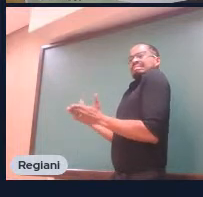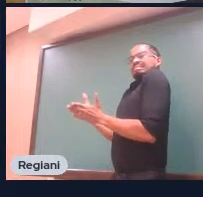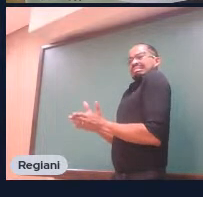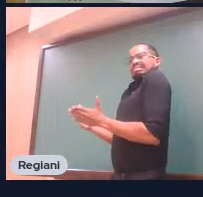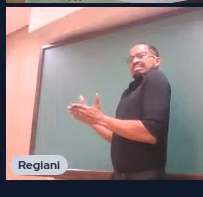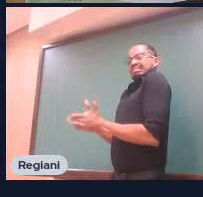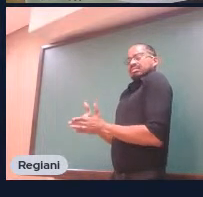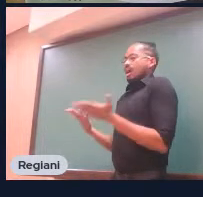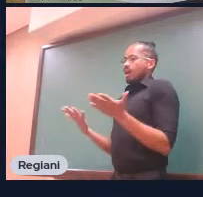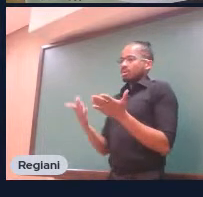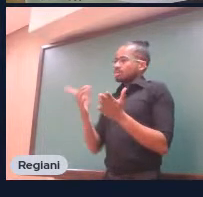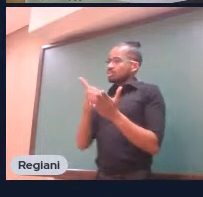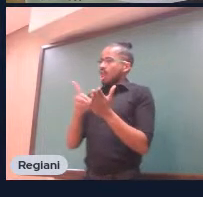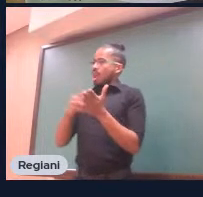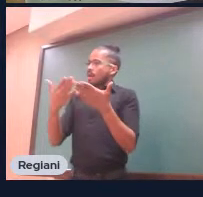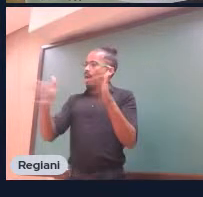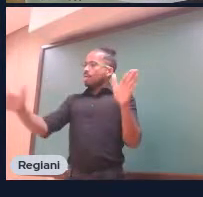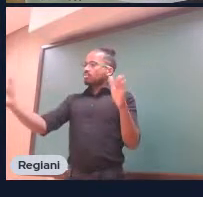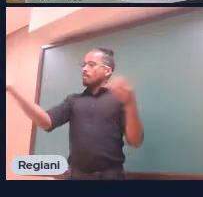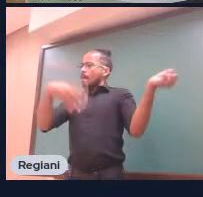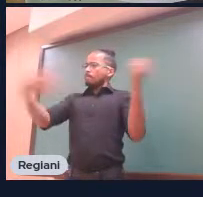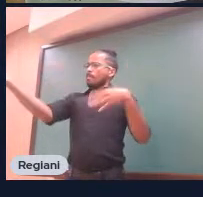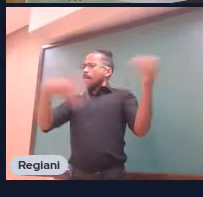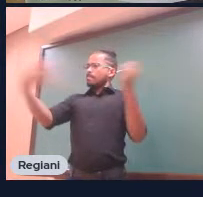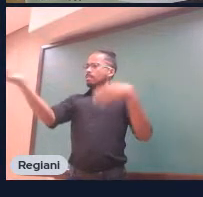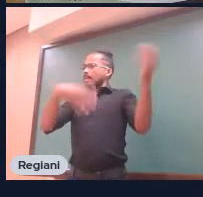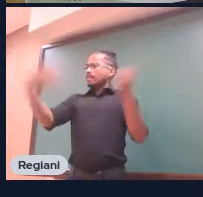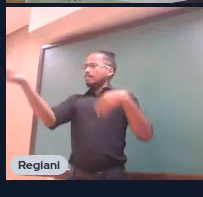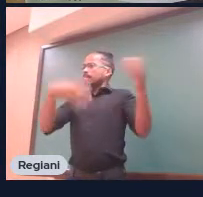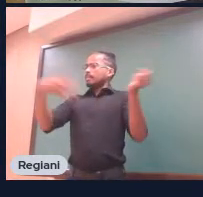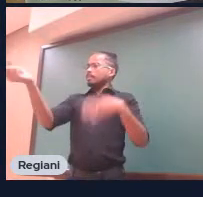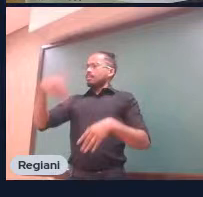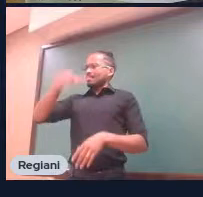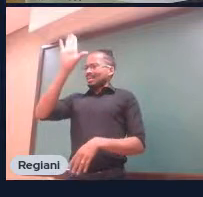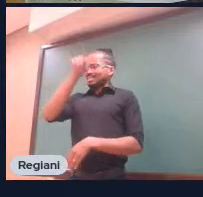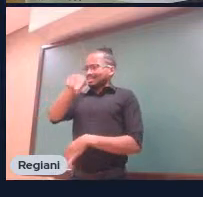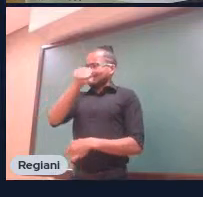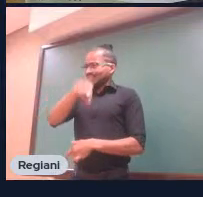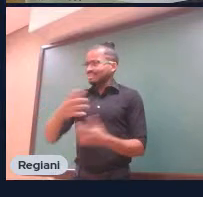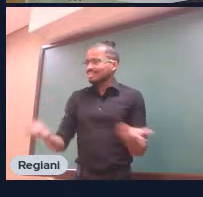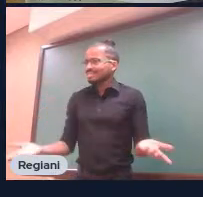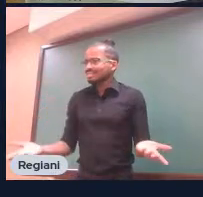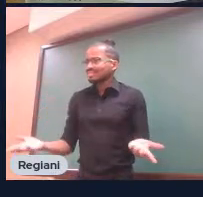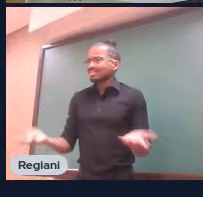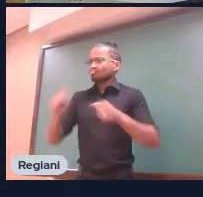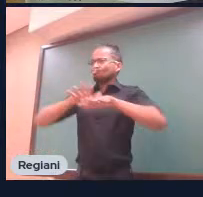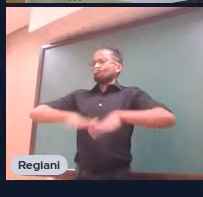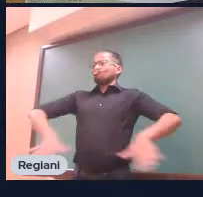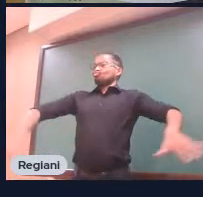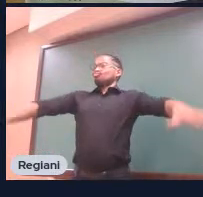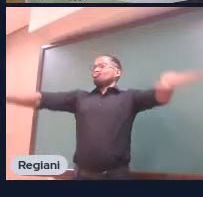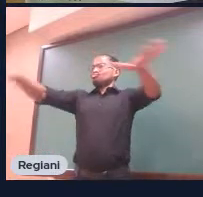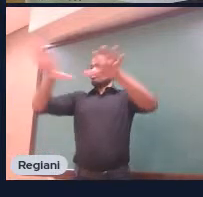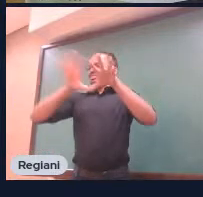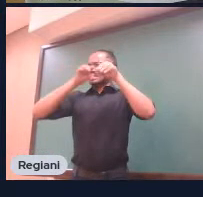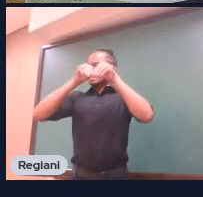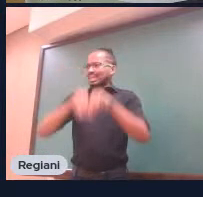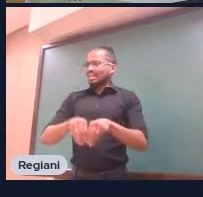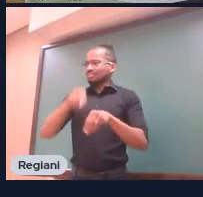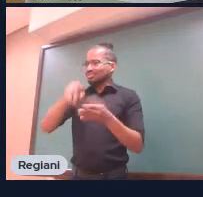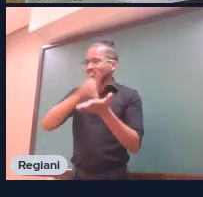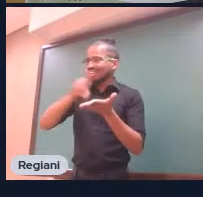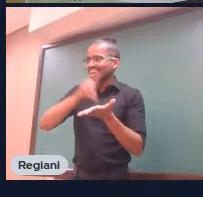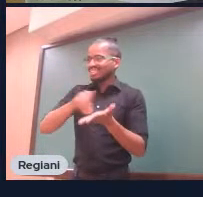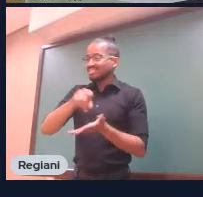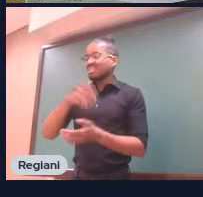acuracidade para algo um pouco mais aberto, né, em termos de cobertura, de dicionários que